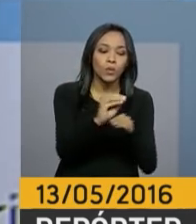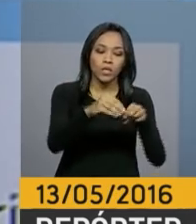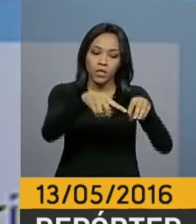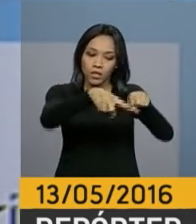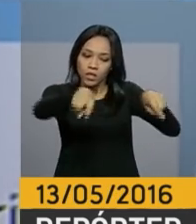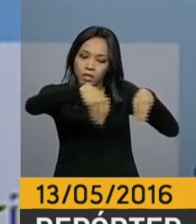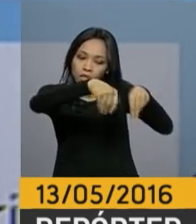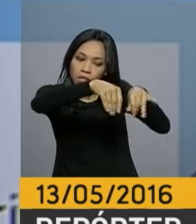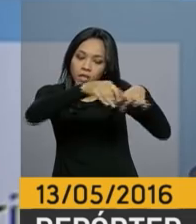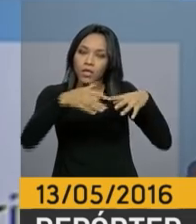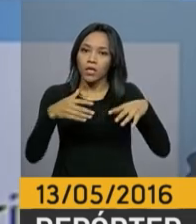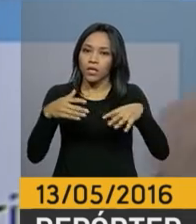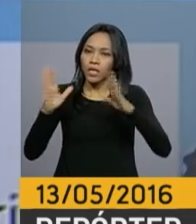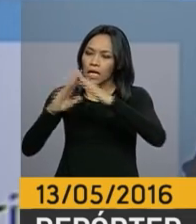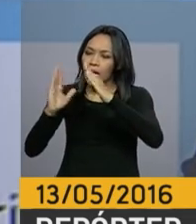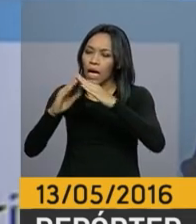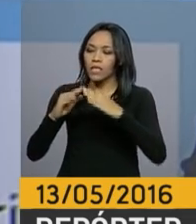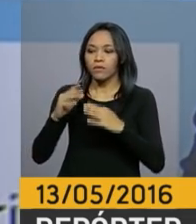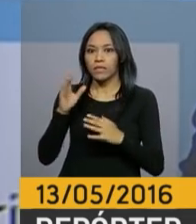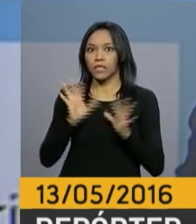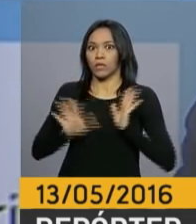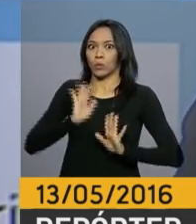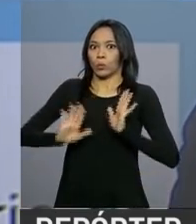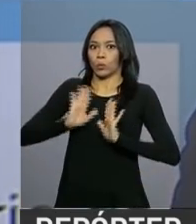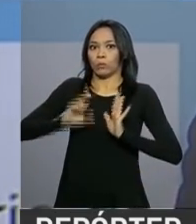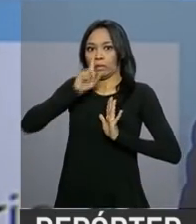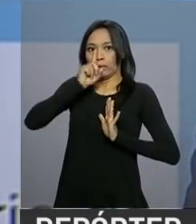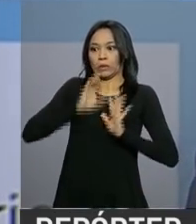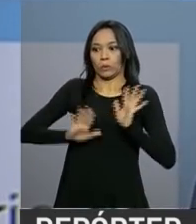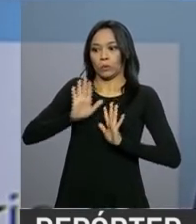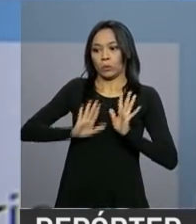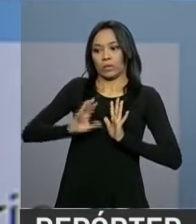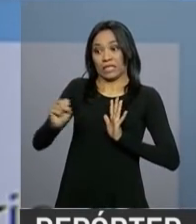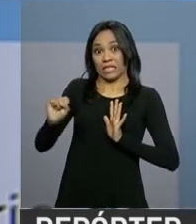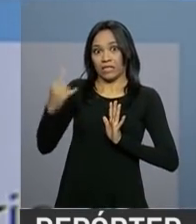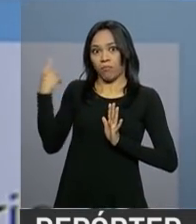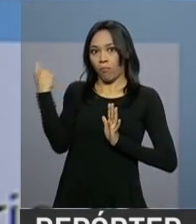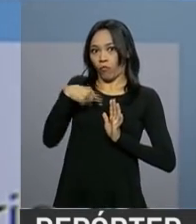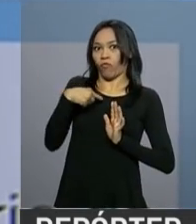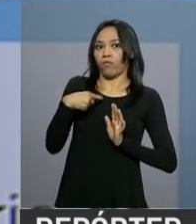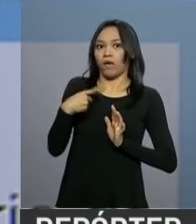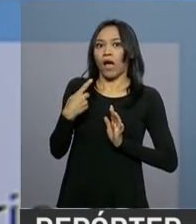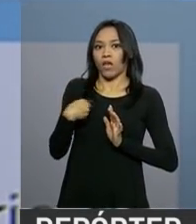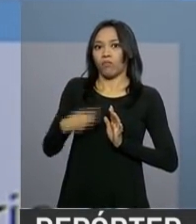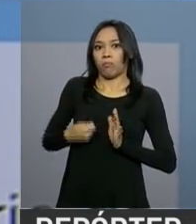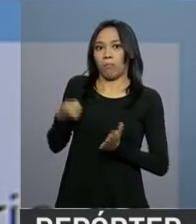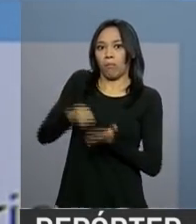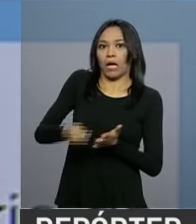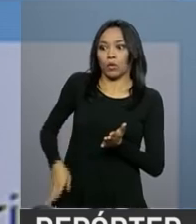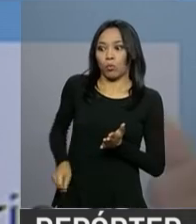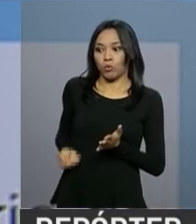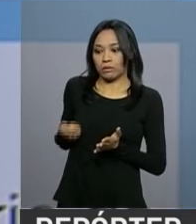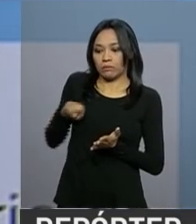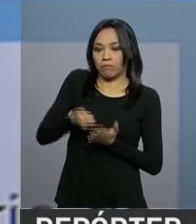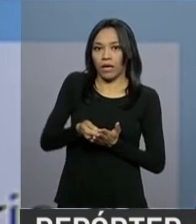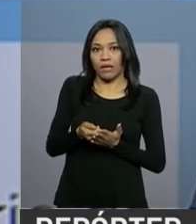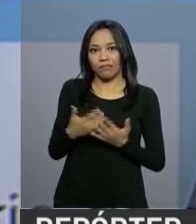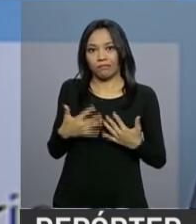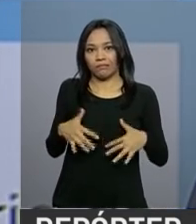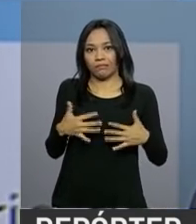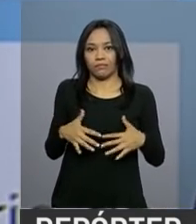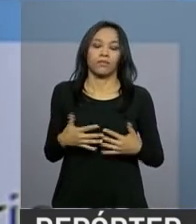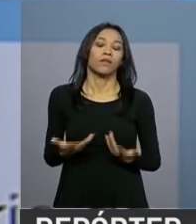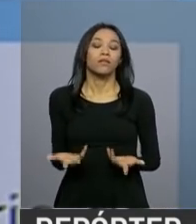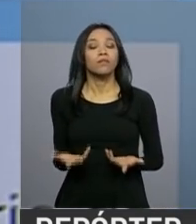atenção na visita em como combate porque eh senão vai doer no bolso é isso infelizmente que tem eh